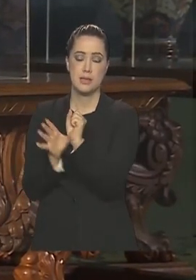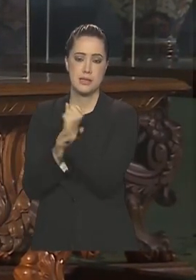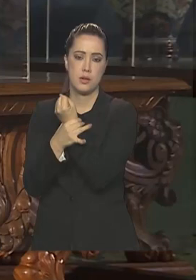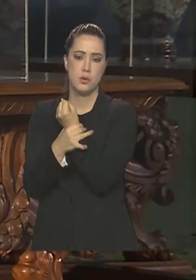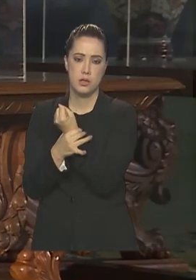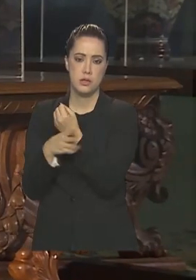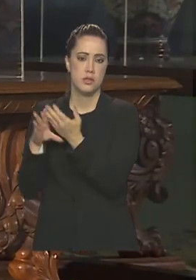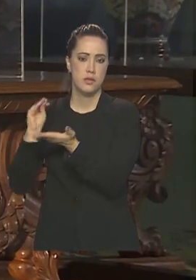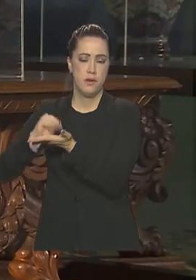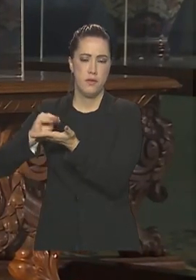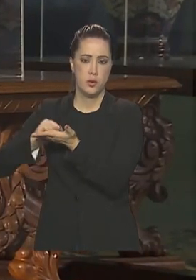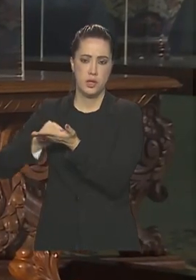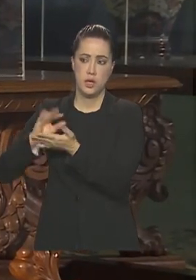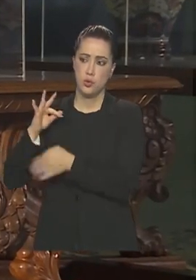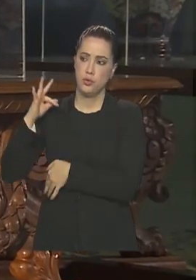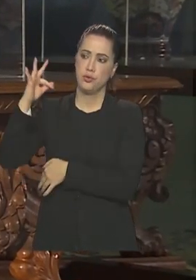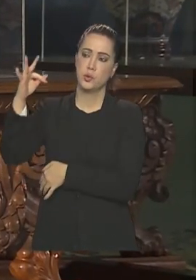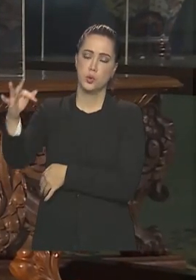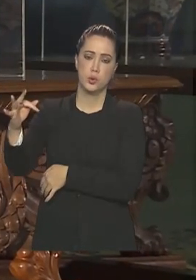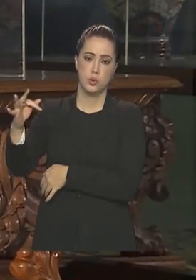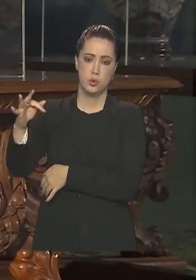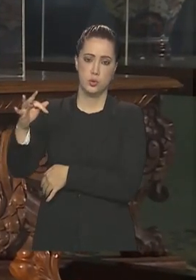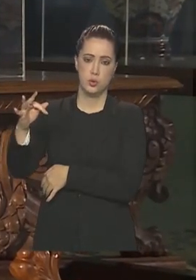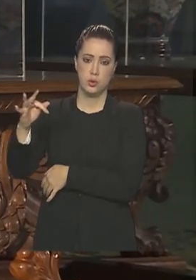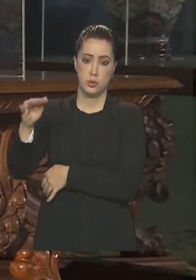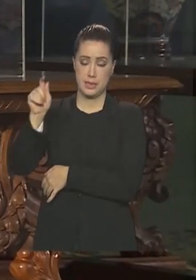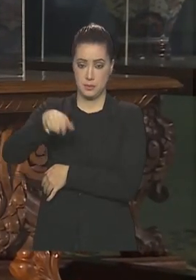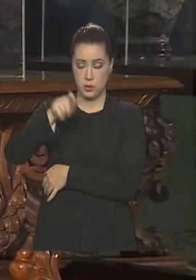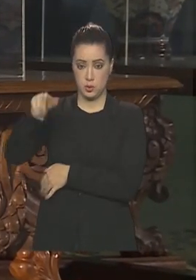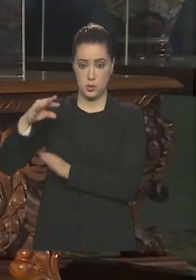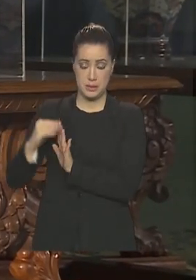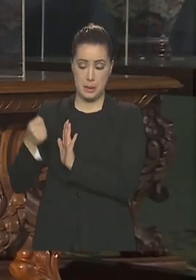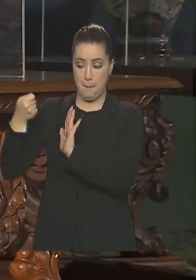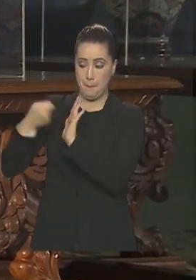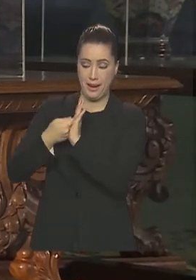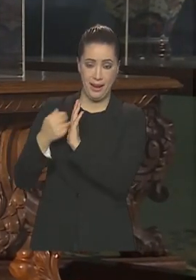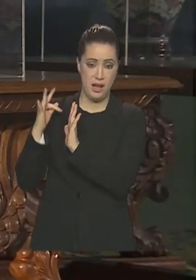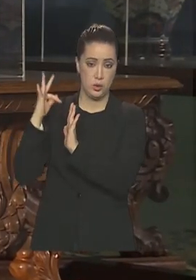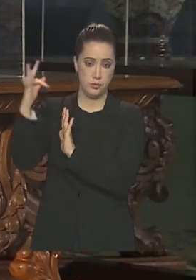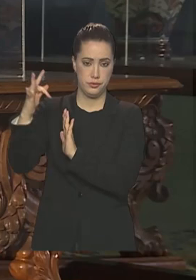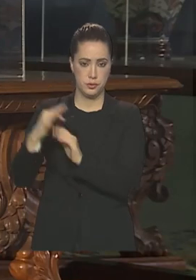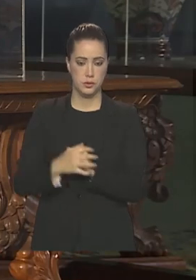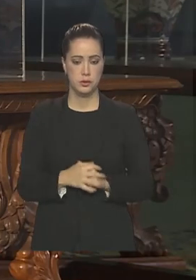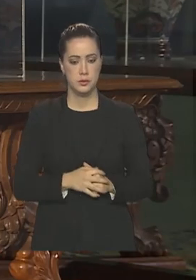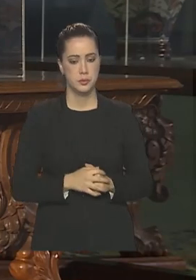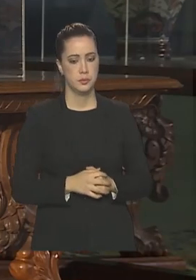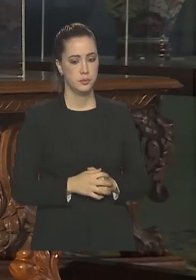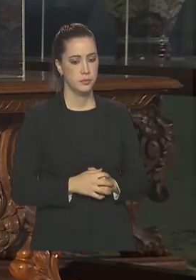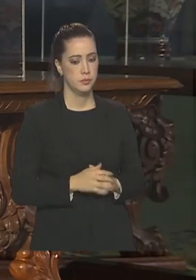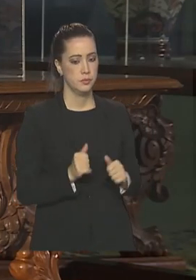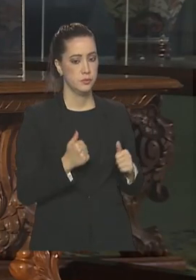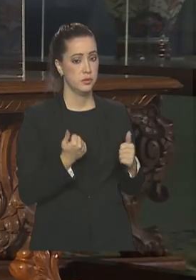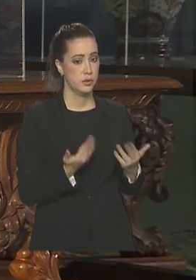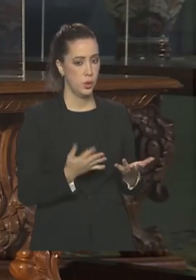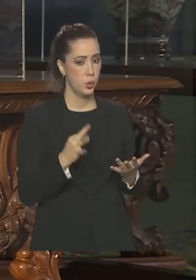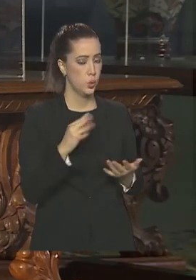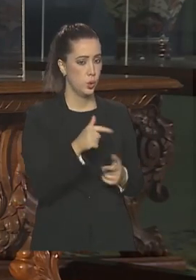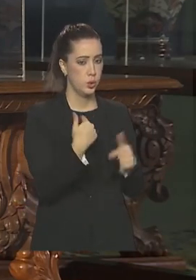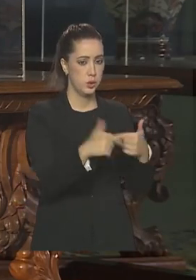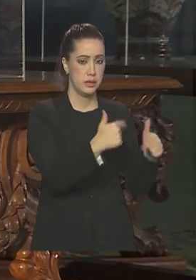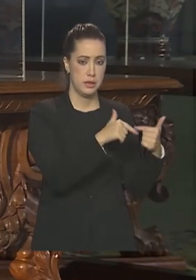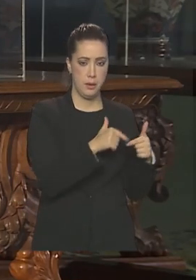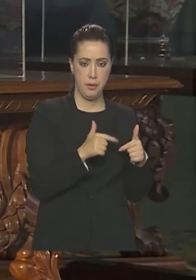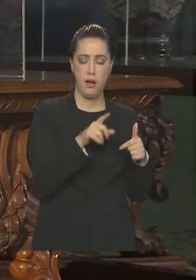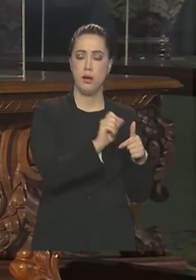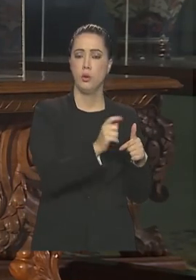não vai ser repassado futuramente à conta do consumidor final? Então, toda a operação foi estruturada com base em ativos